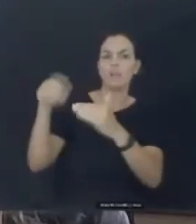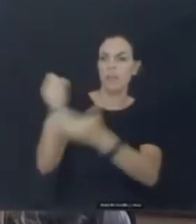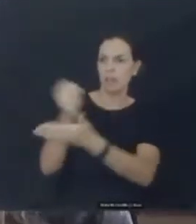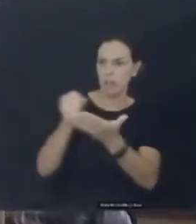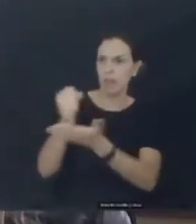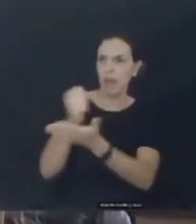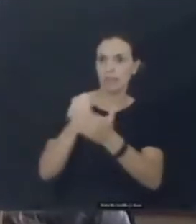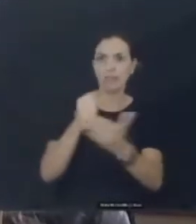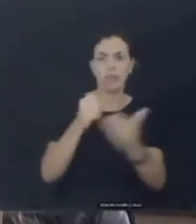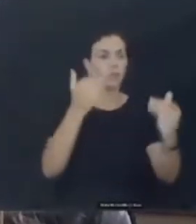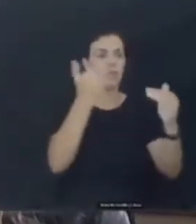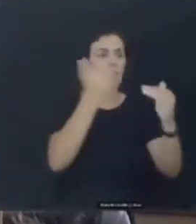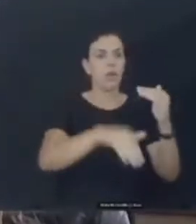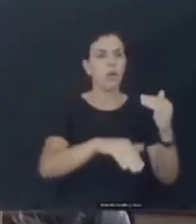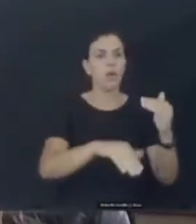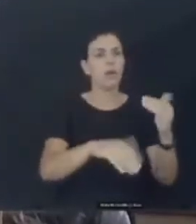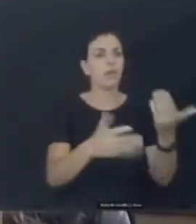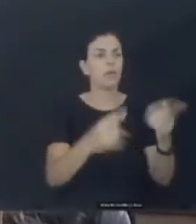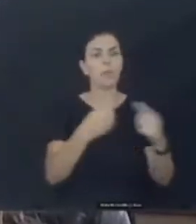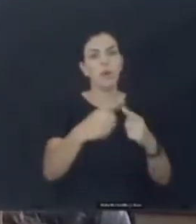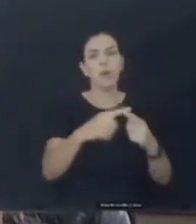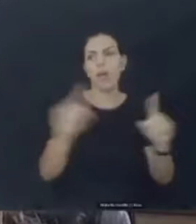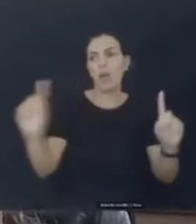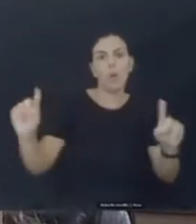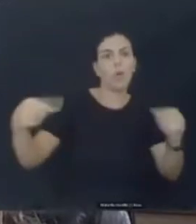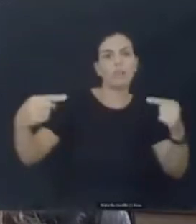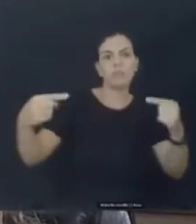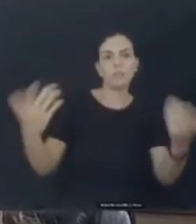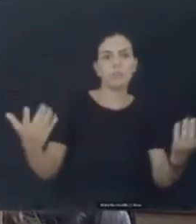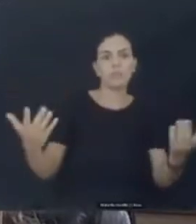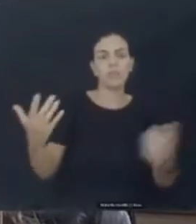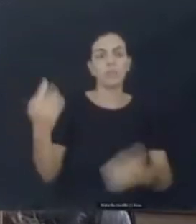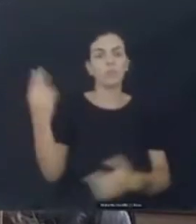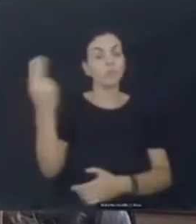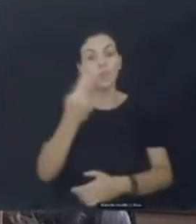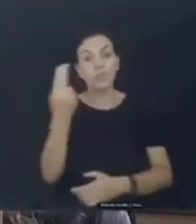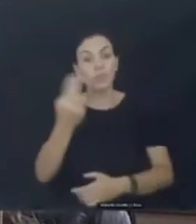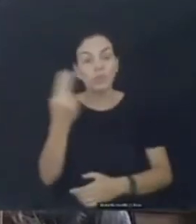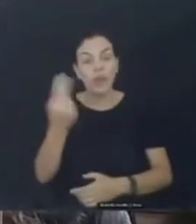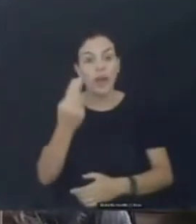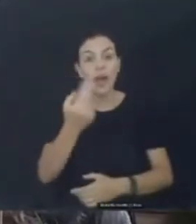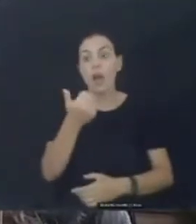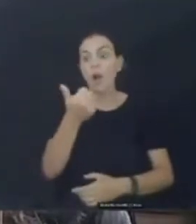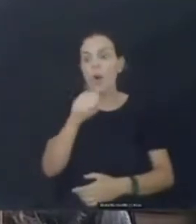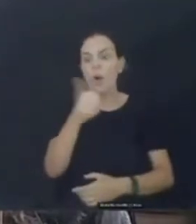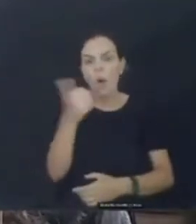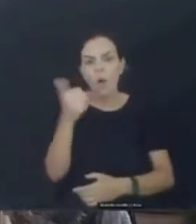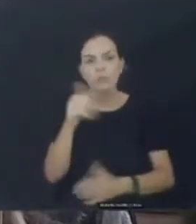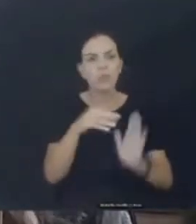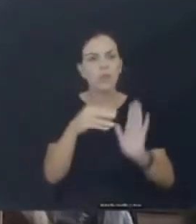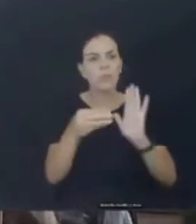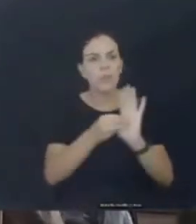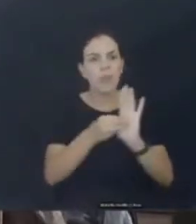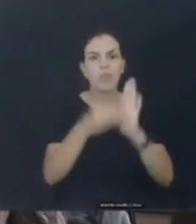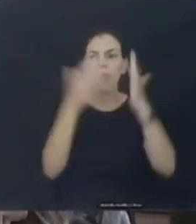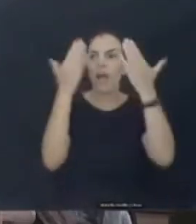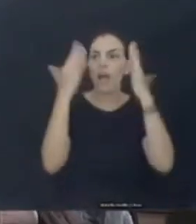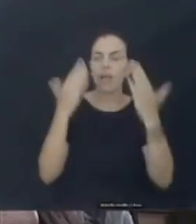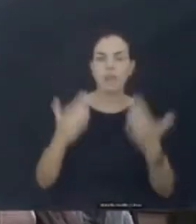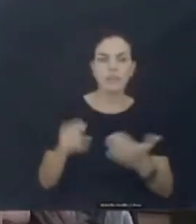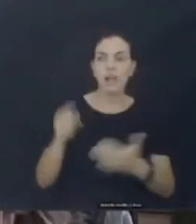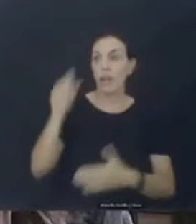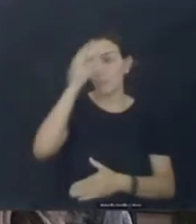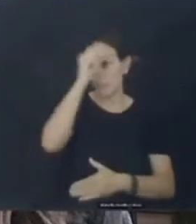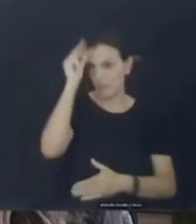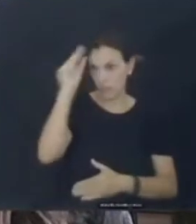contra. Não é possível se fazer uma análise de 11 emendas que foram apresentadas pela prefeitura